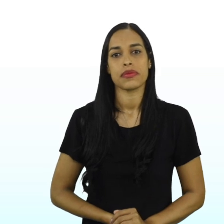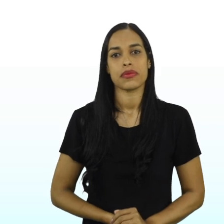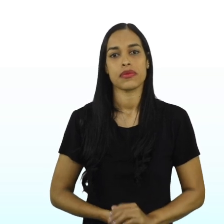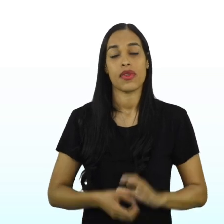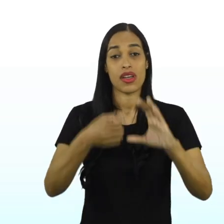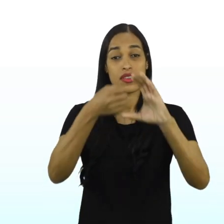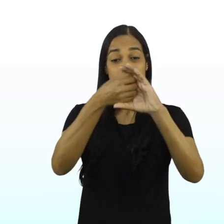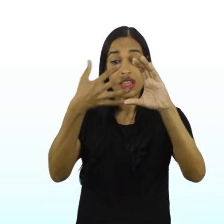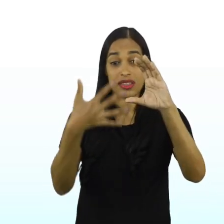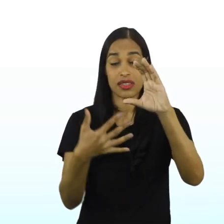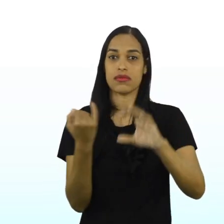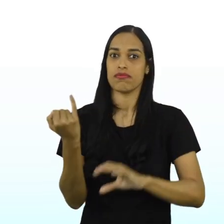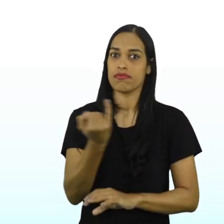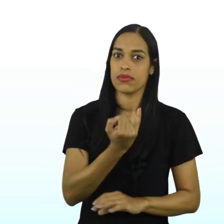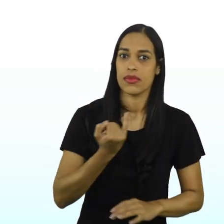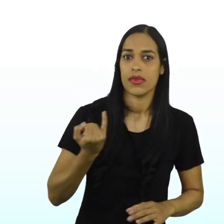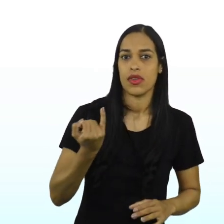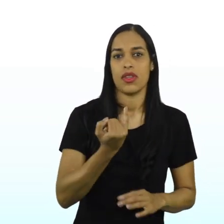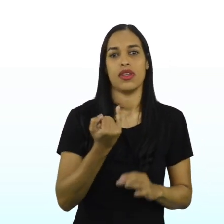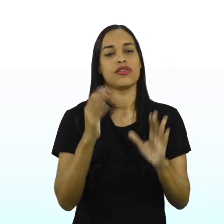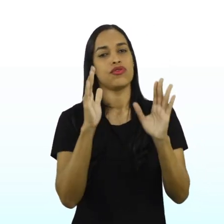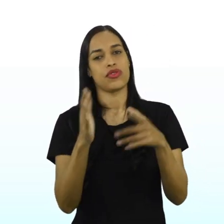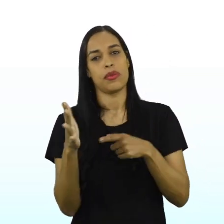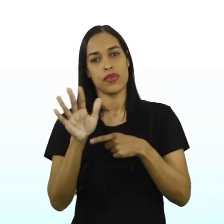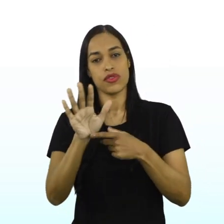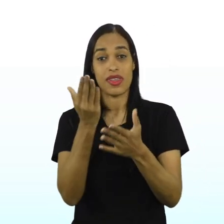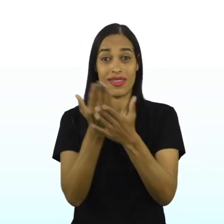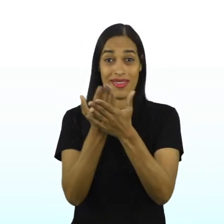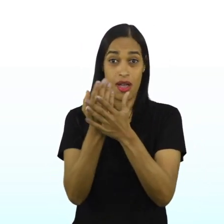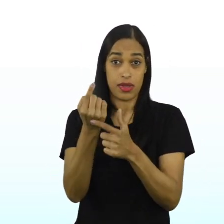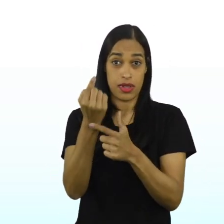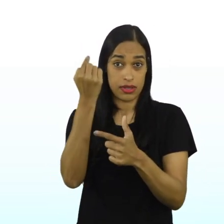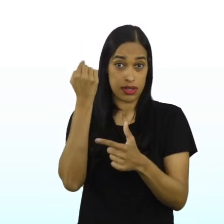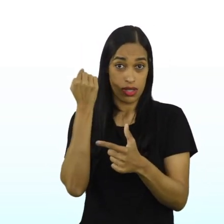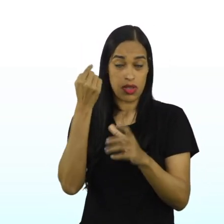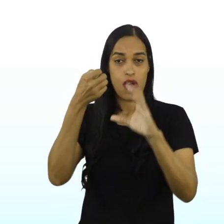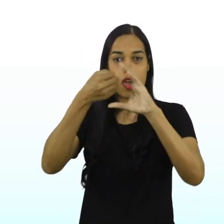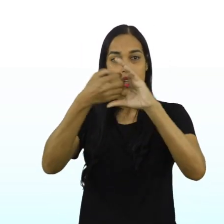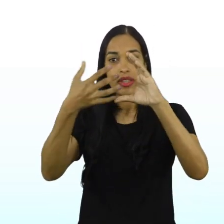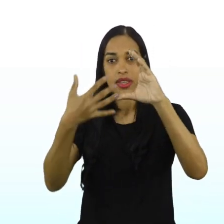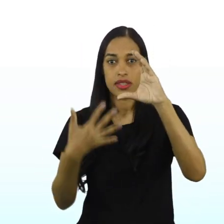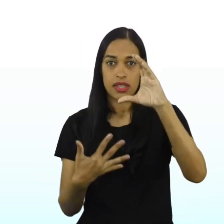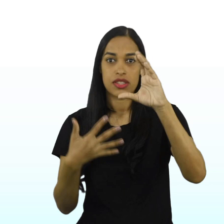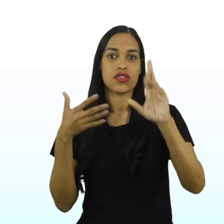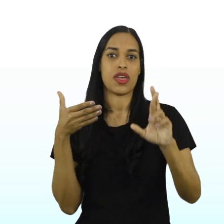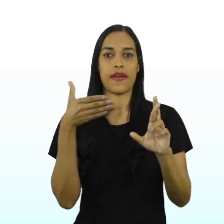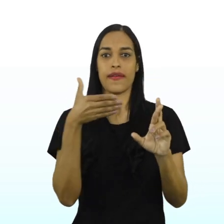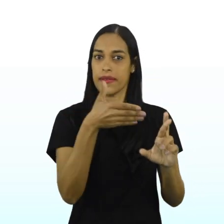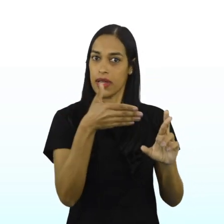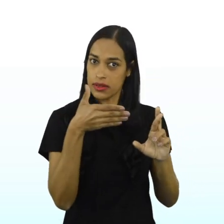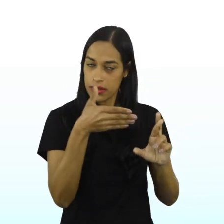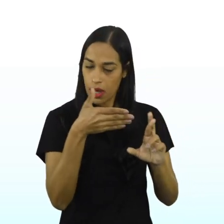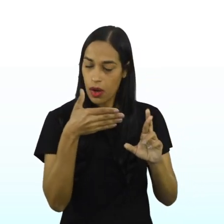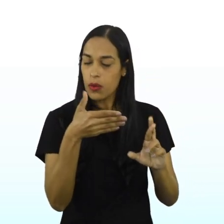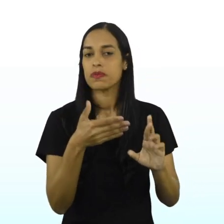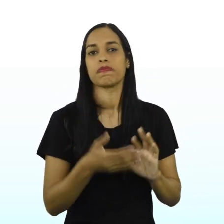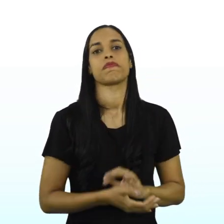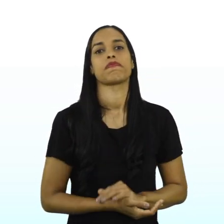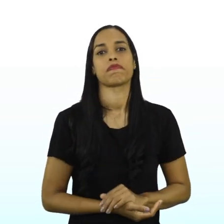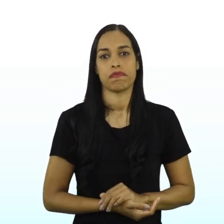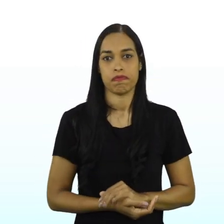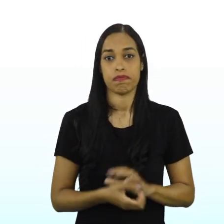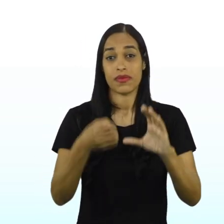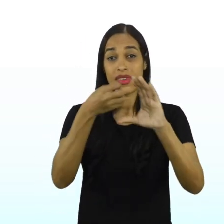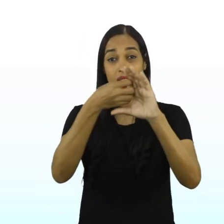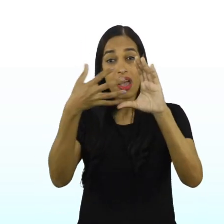Essas características são muito importantes. Como eu mostrei na aula anterior, as características da função referencial, as